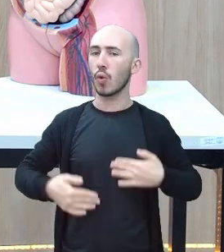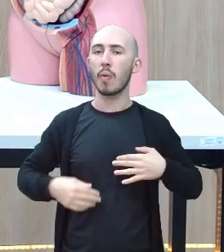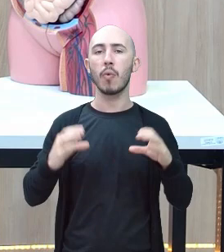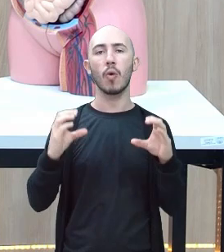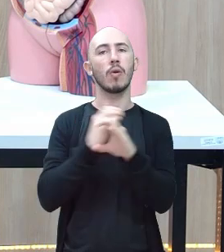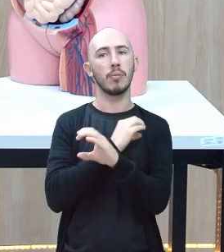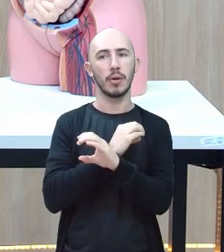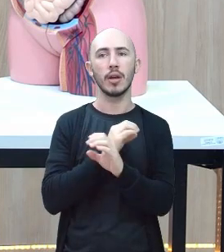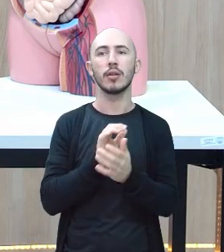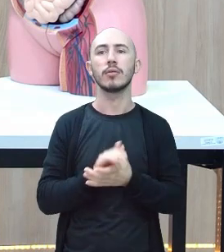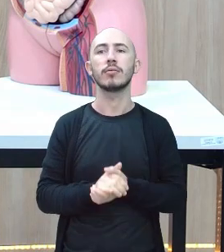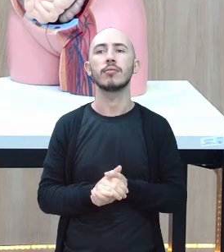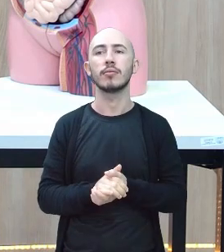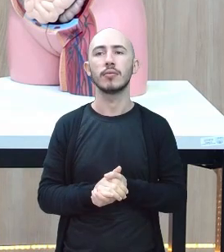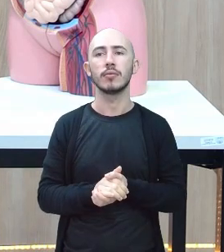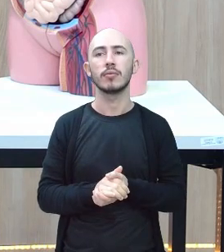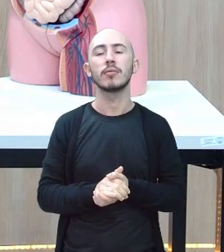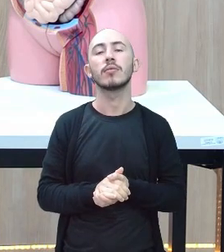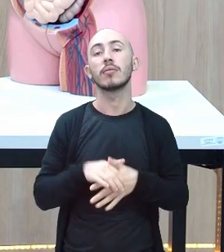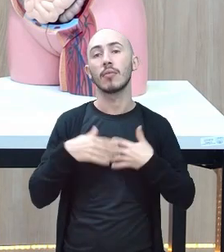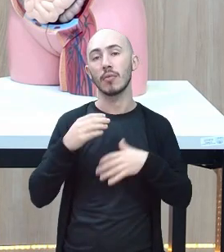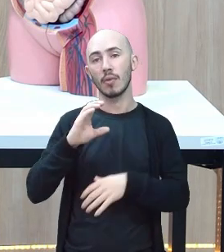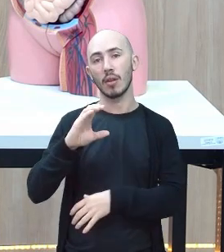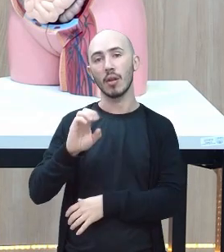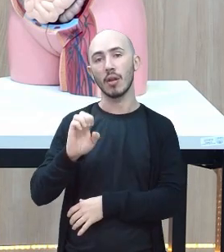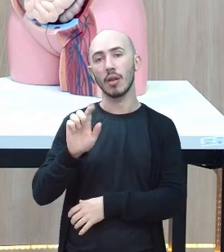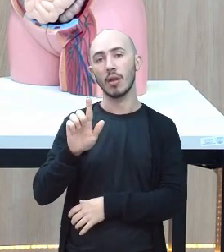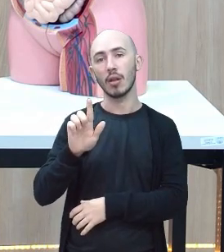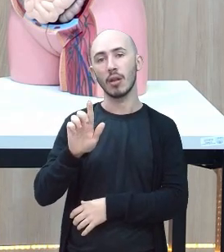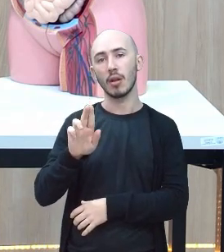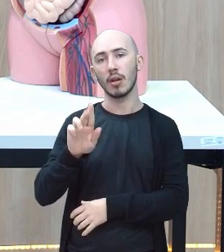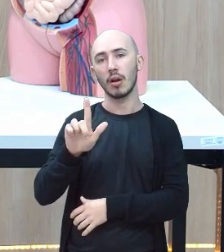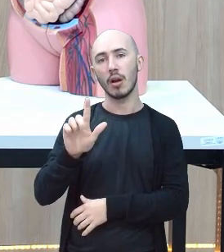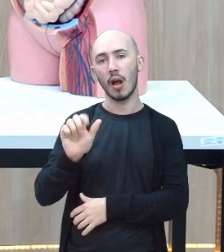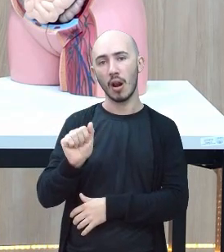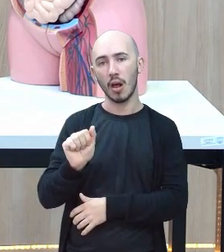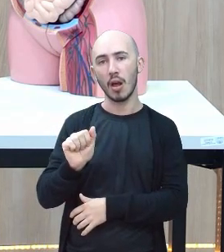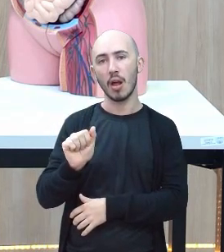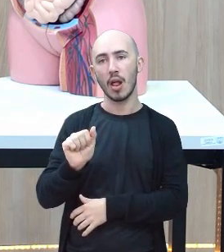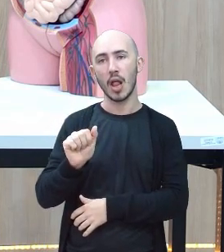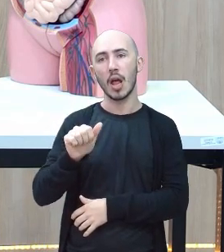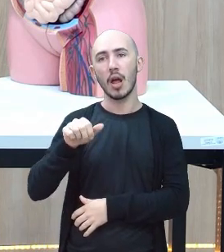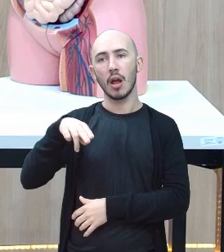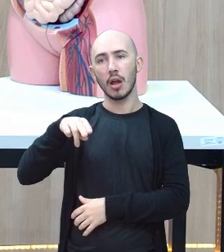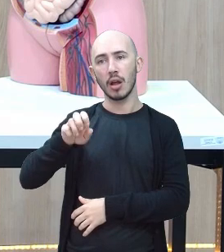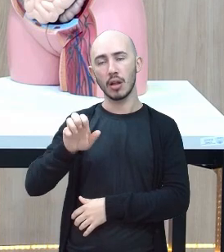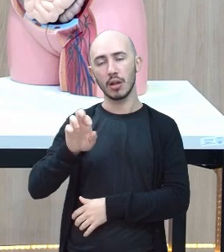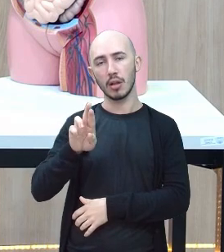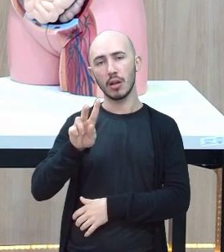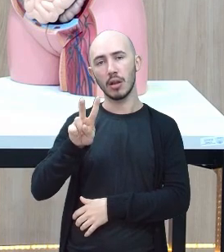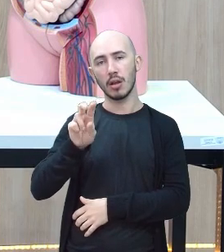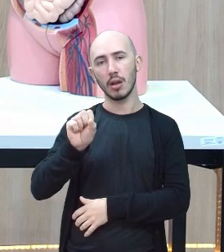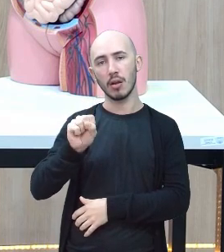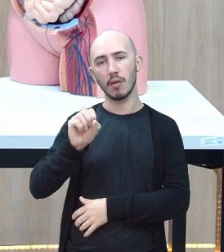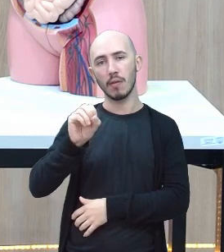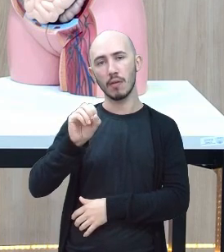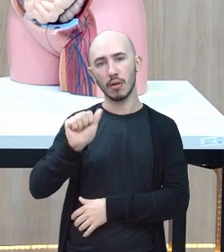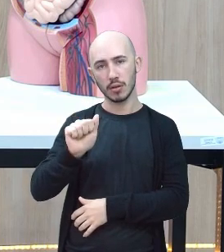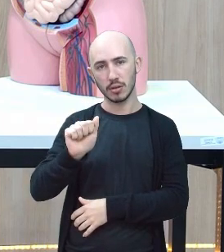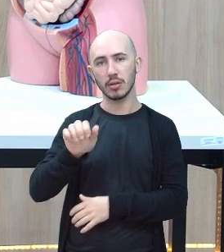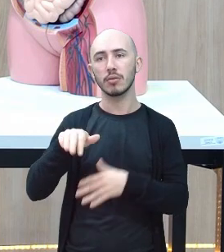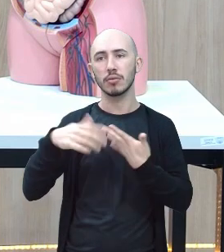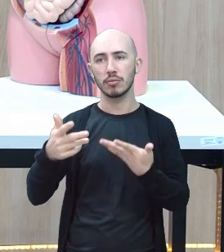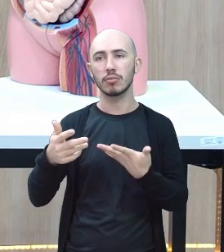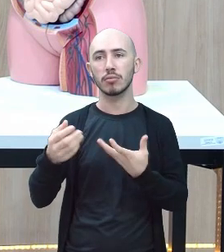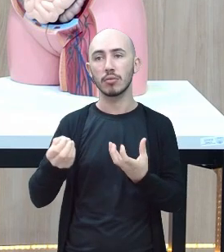nervosa, ela transmite estímulos e recebe estímulos para enviar para